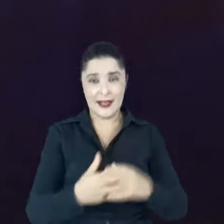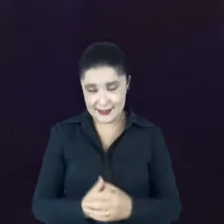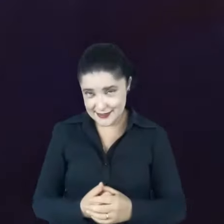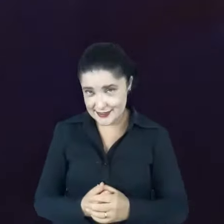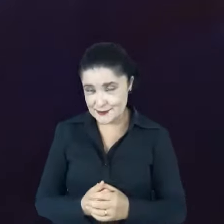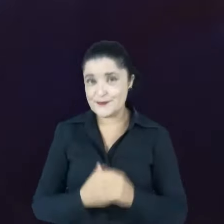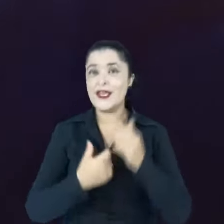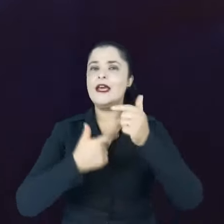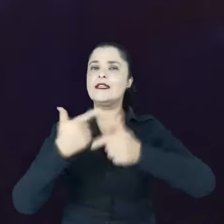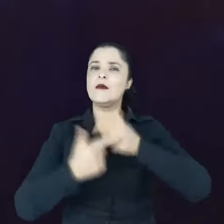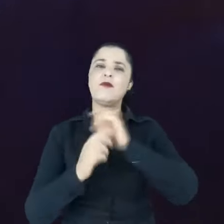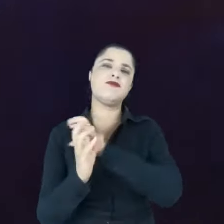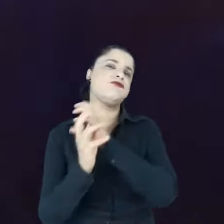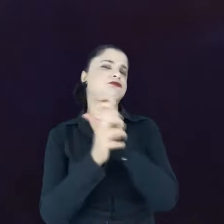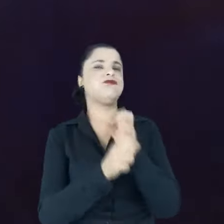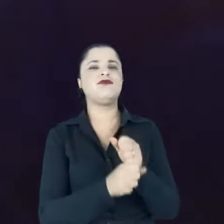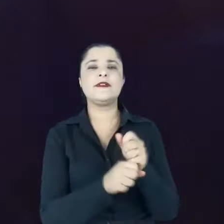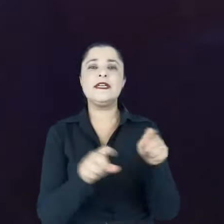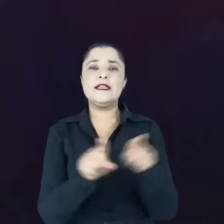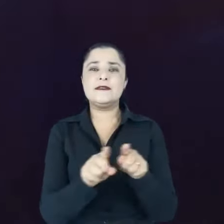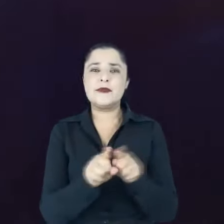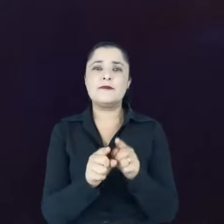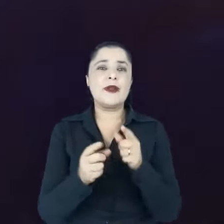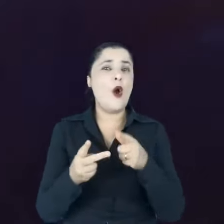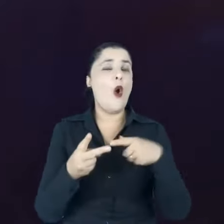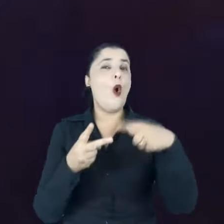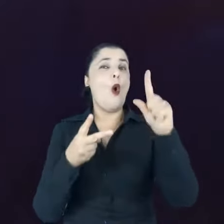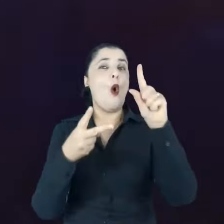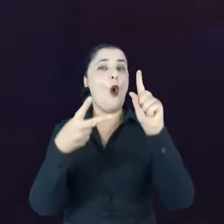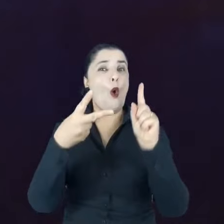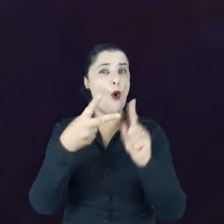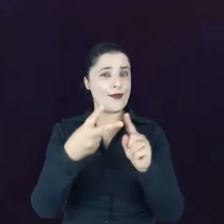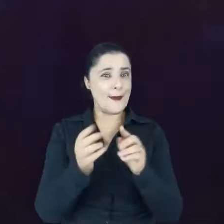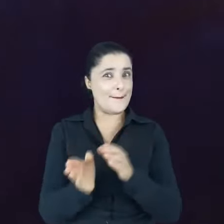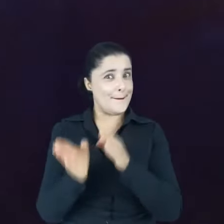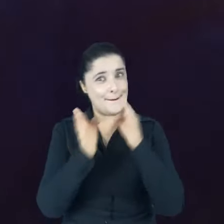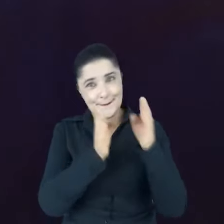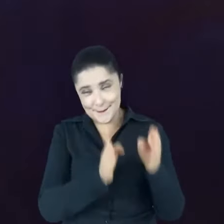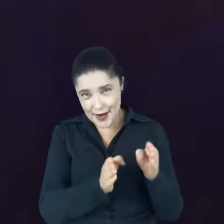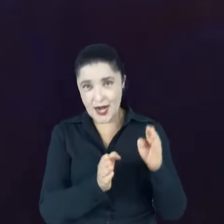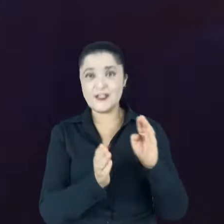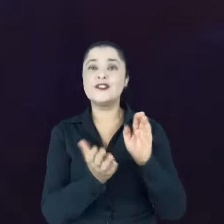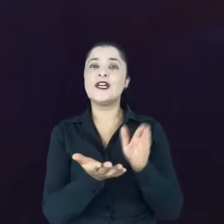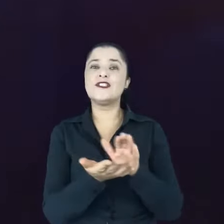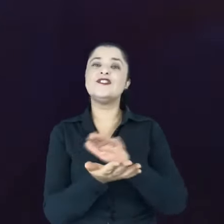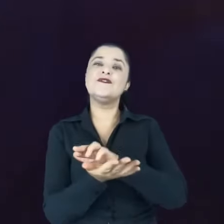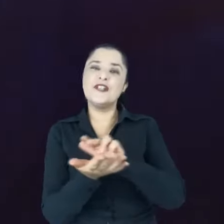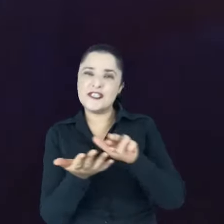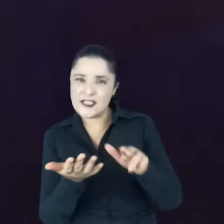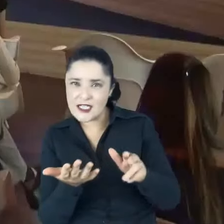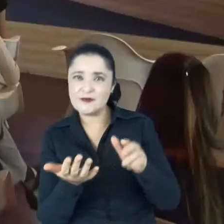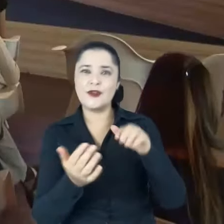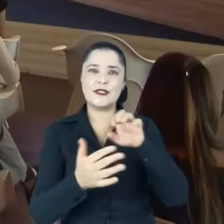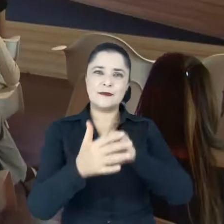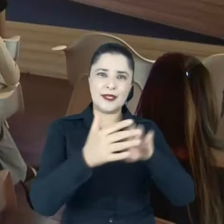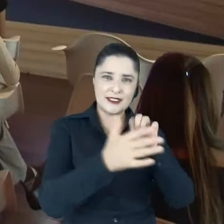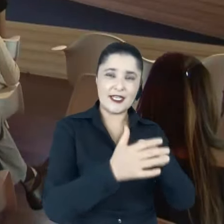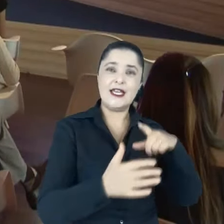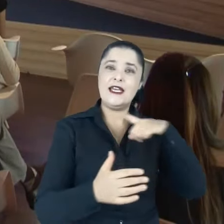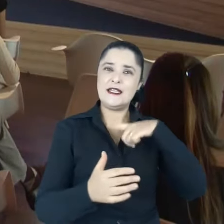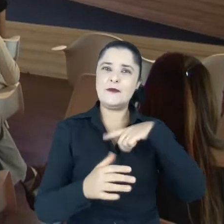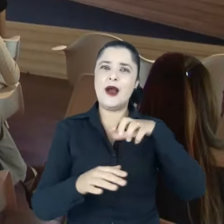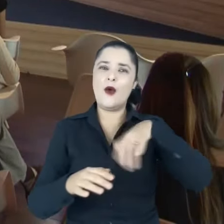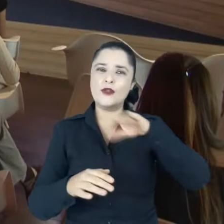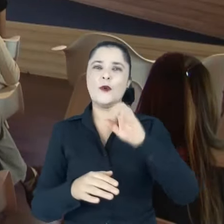também para uma outra parte da diversidade atingir a nossa empresa, né? A empresa também tem uma área de operação muito forte,